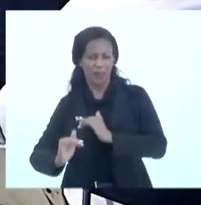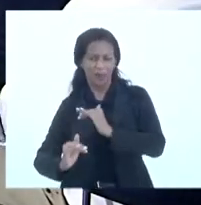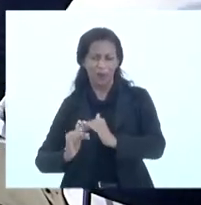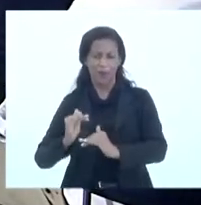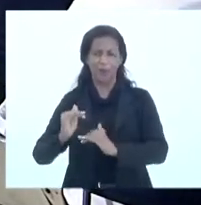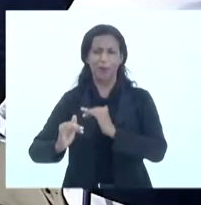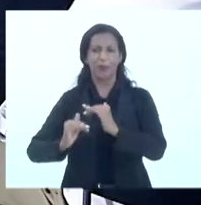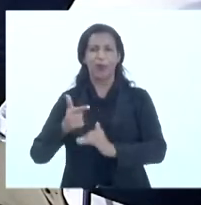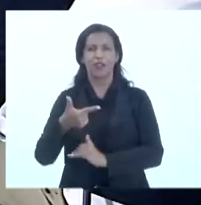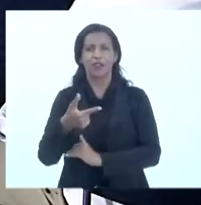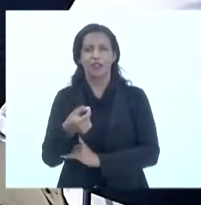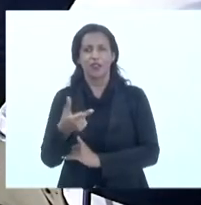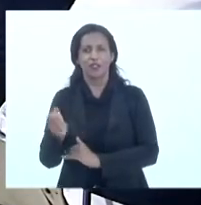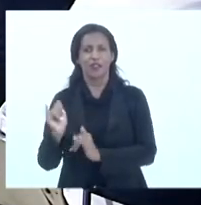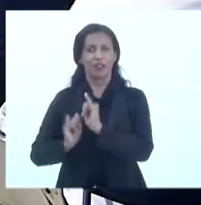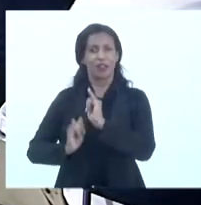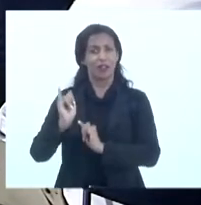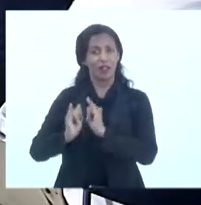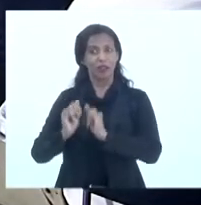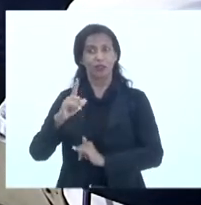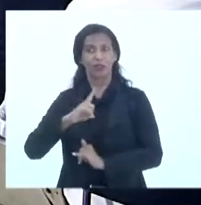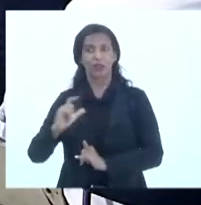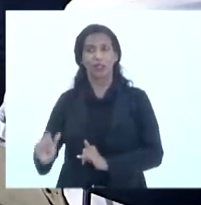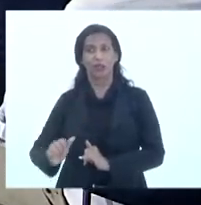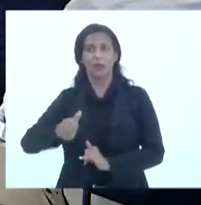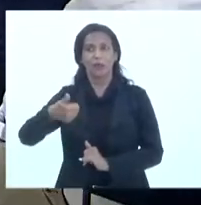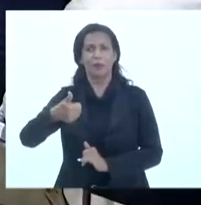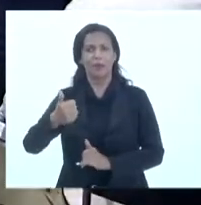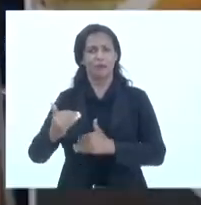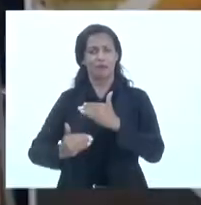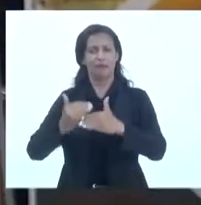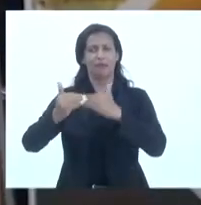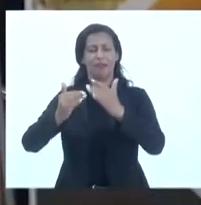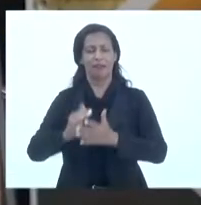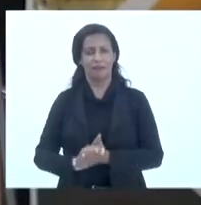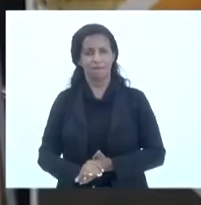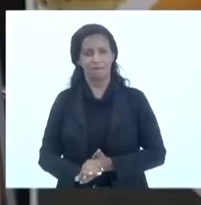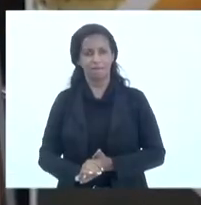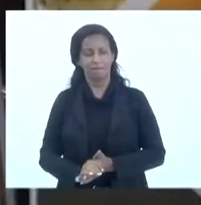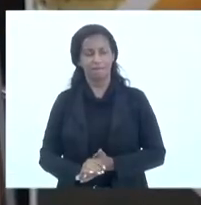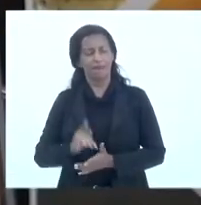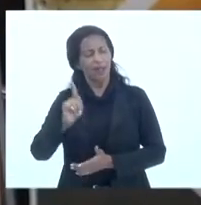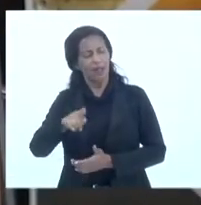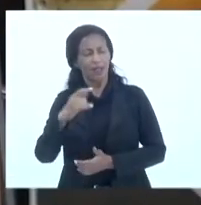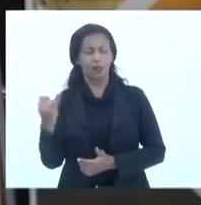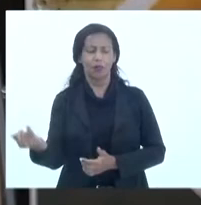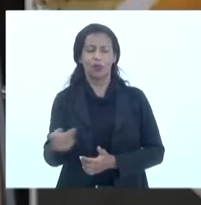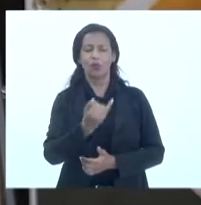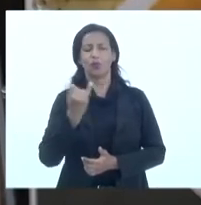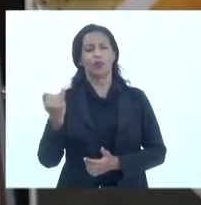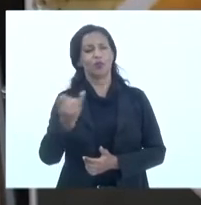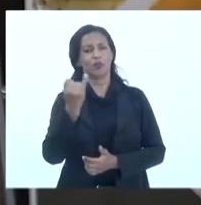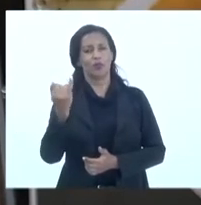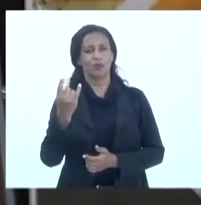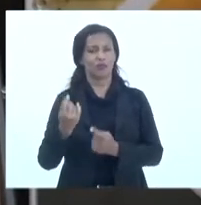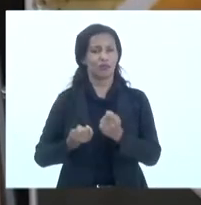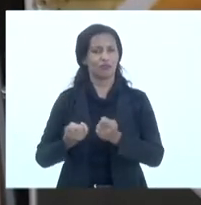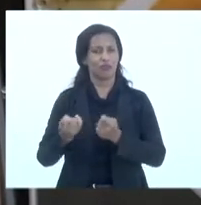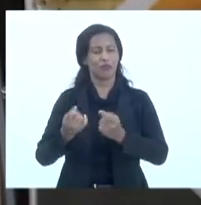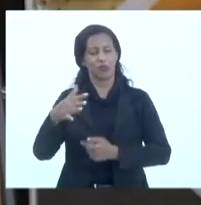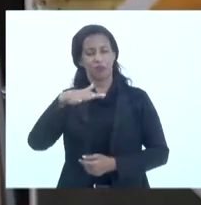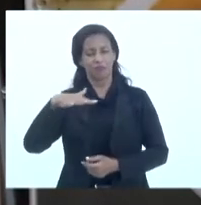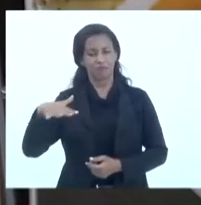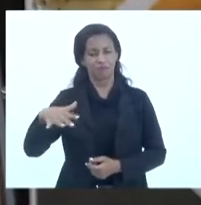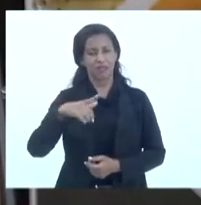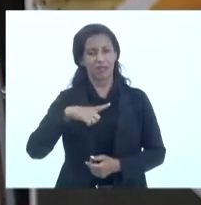desde 2020, na indústria, inclusive, teve um primeiro crescimento. Eu acho que uma coisa muito importante em economia regional é que